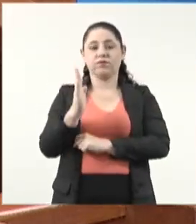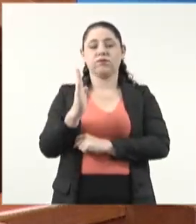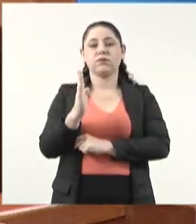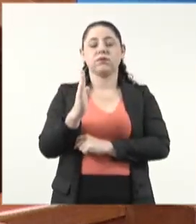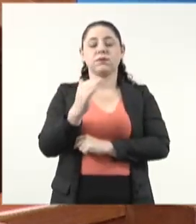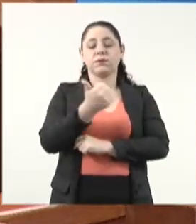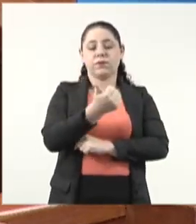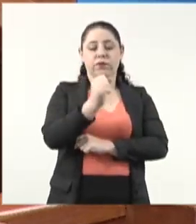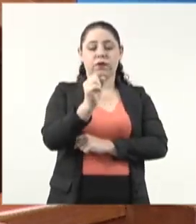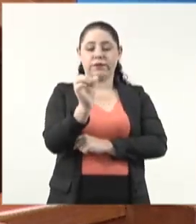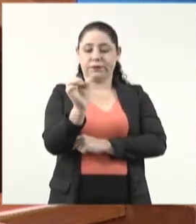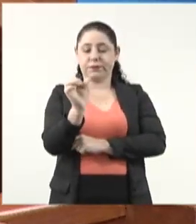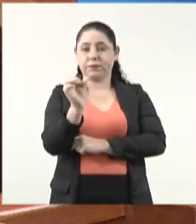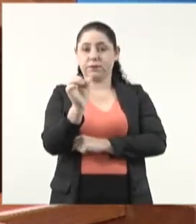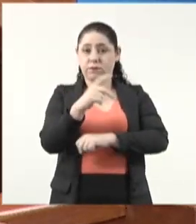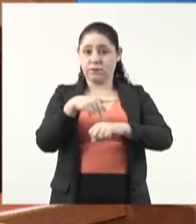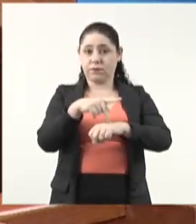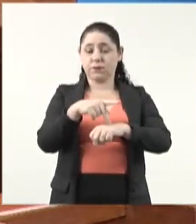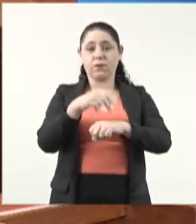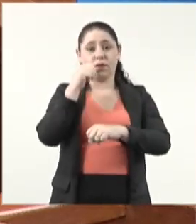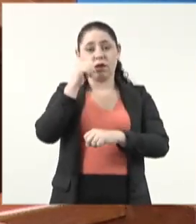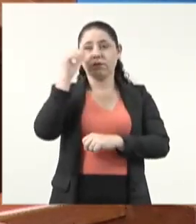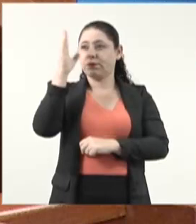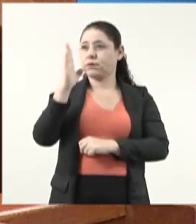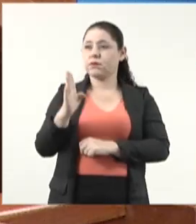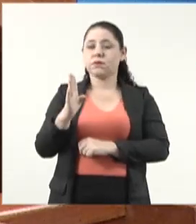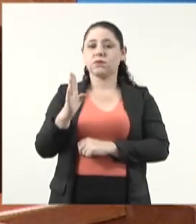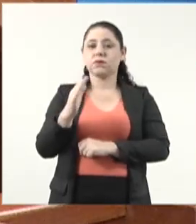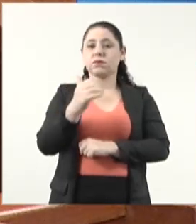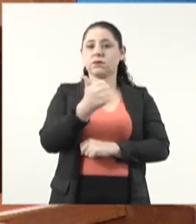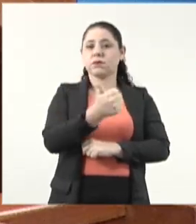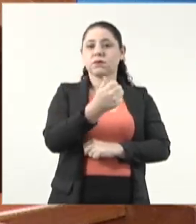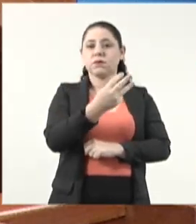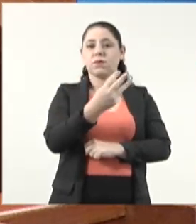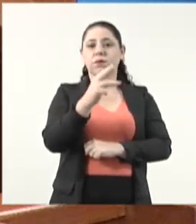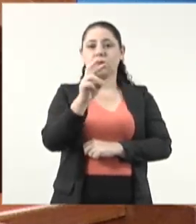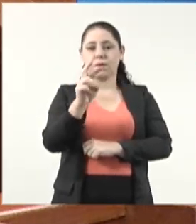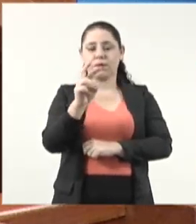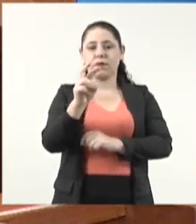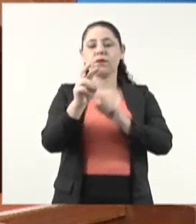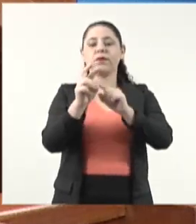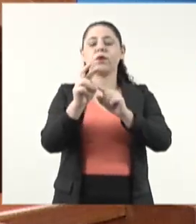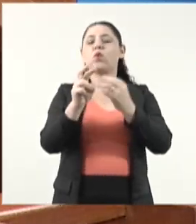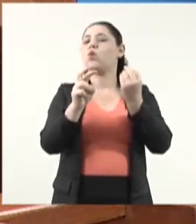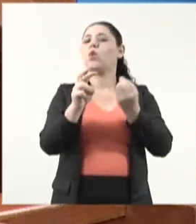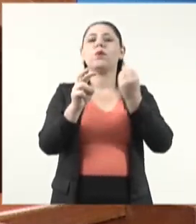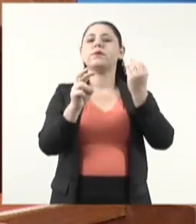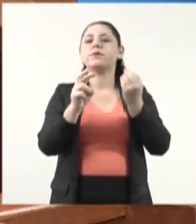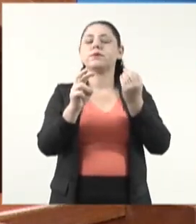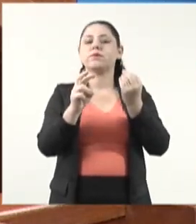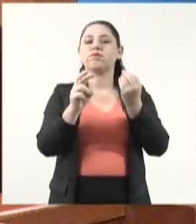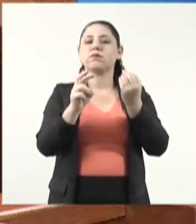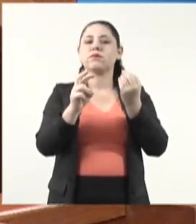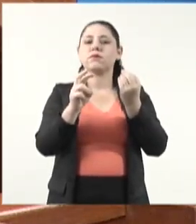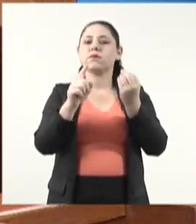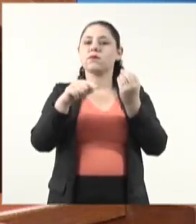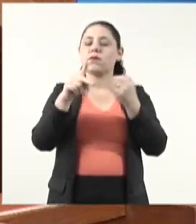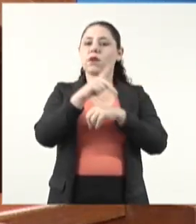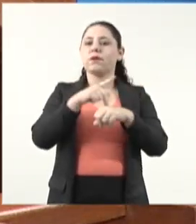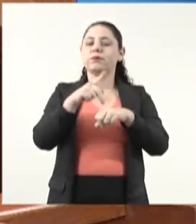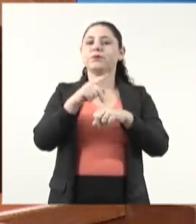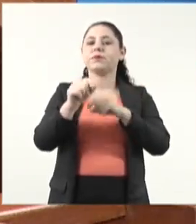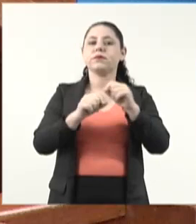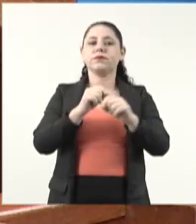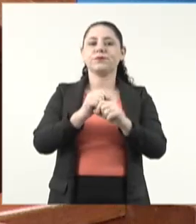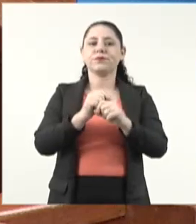186 países, o Brasil figura na posição 135 como o Estado, né, internacional